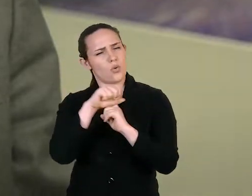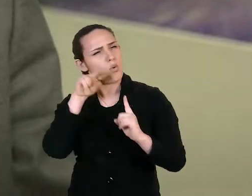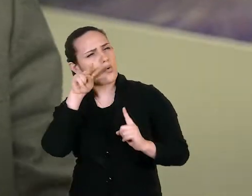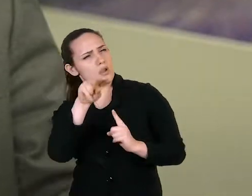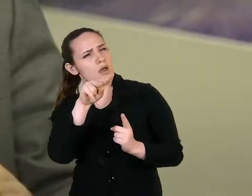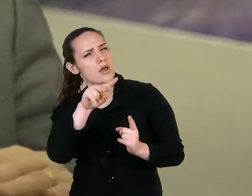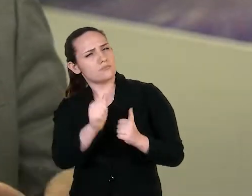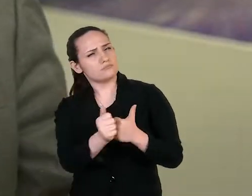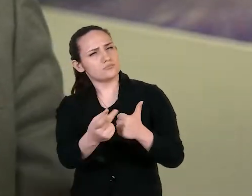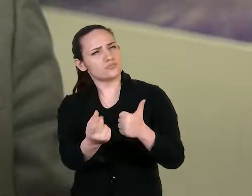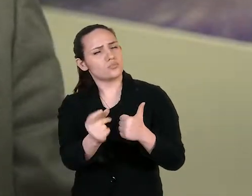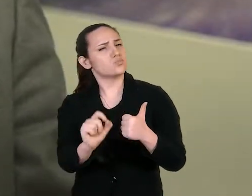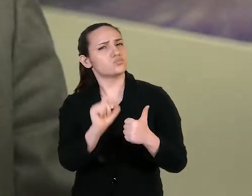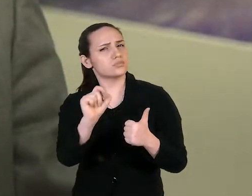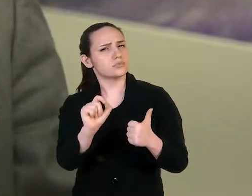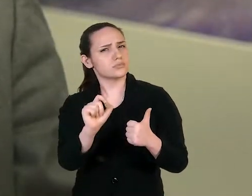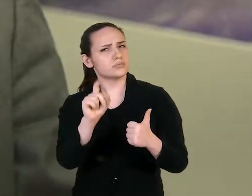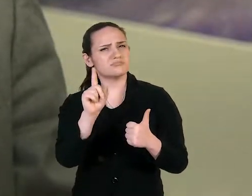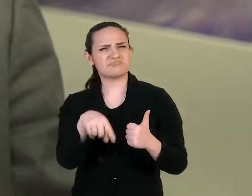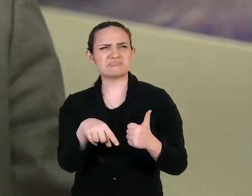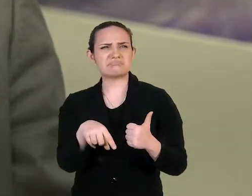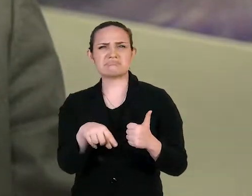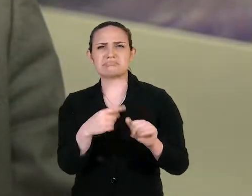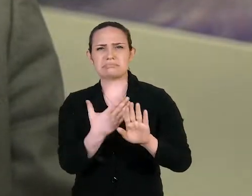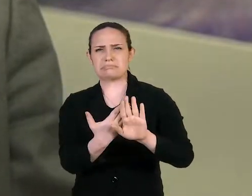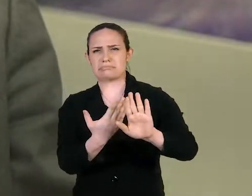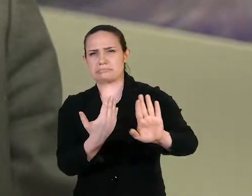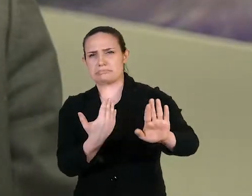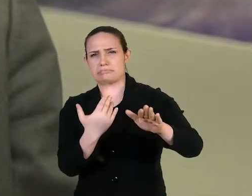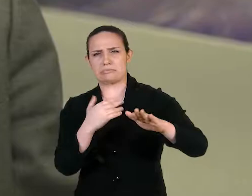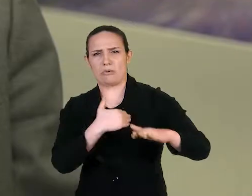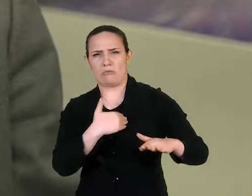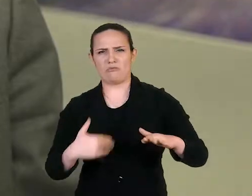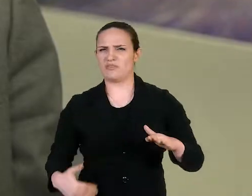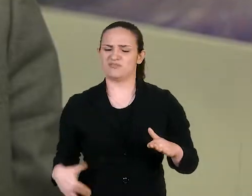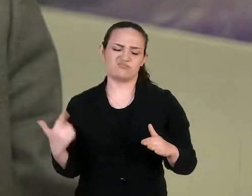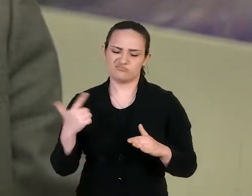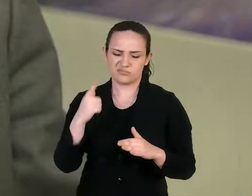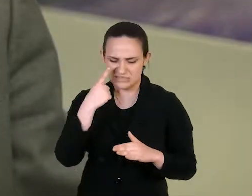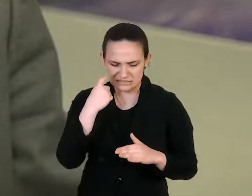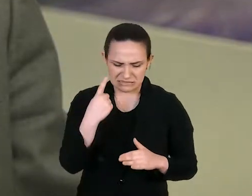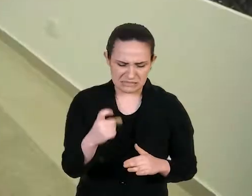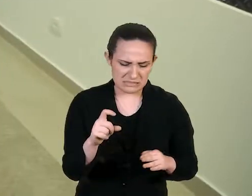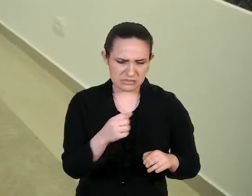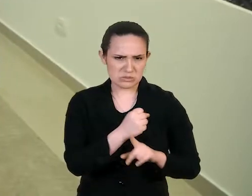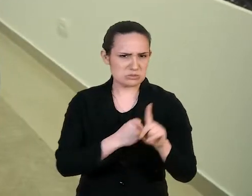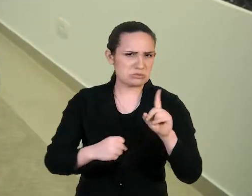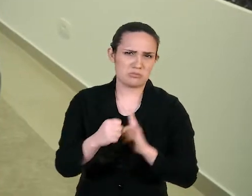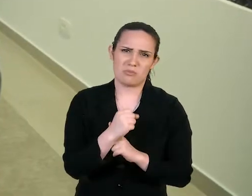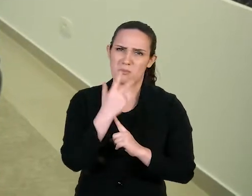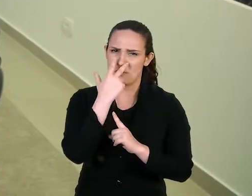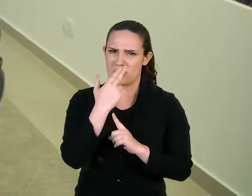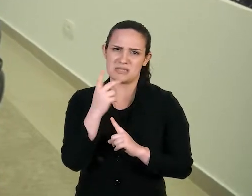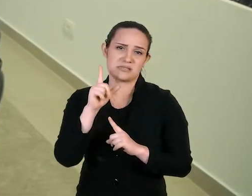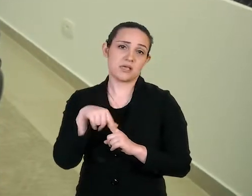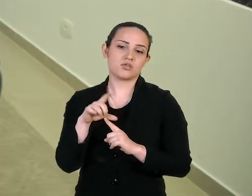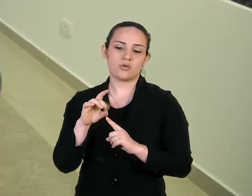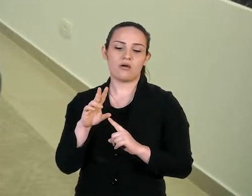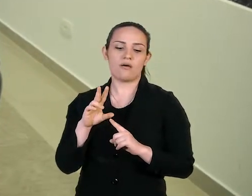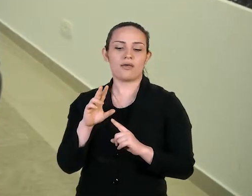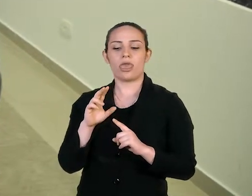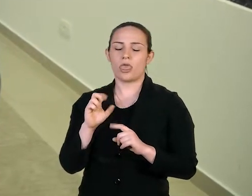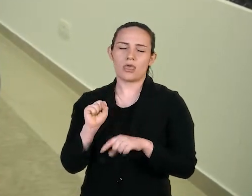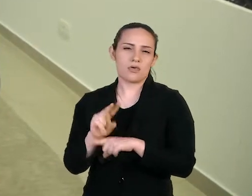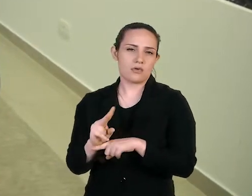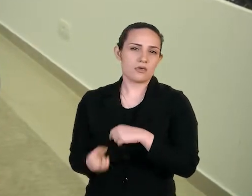ente totalmente distante dos interesses da sociedade, era tido como um cabide de emprego,